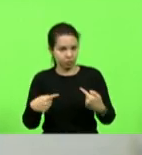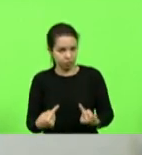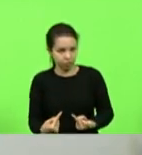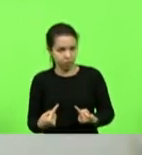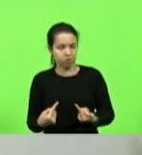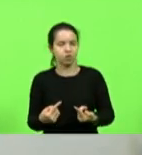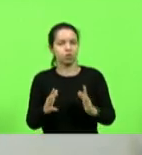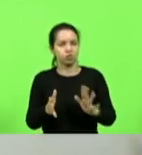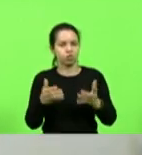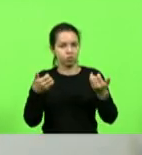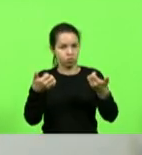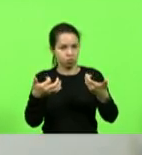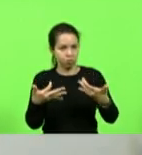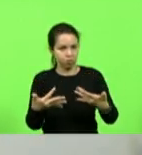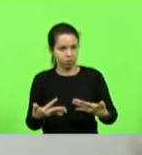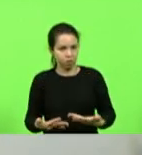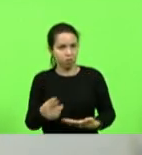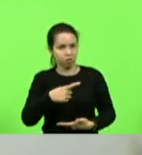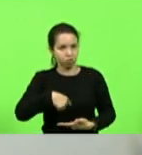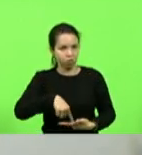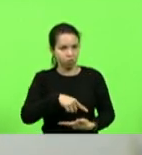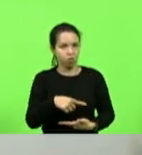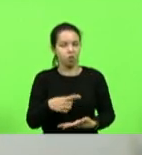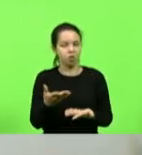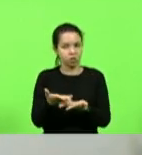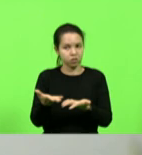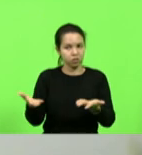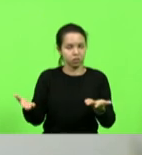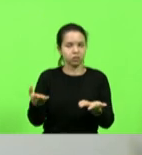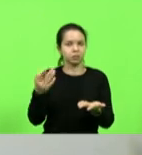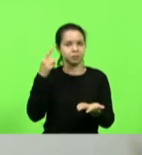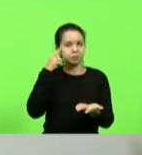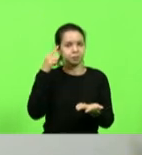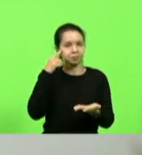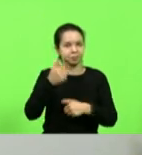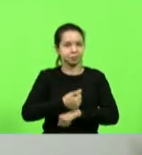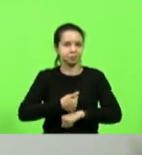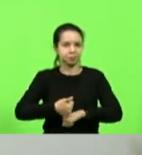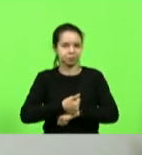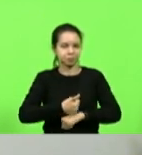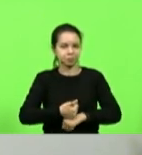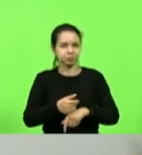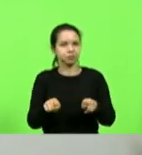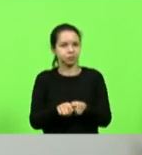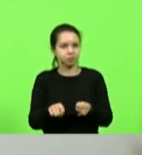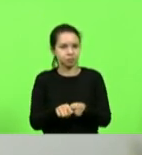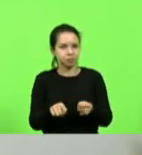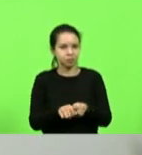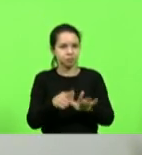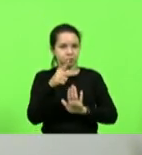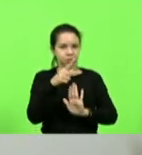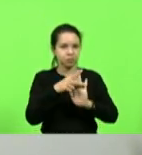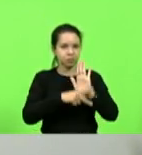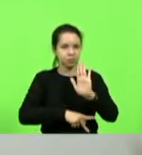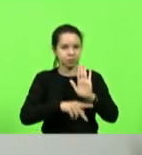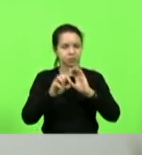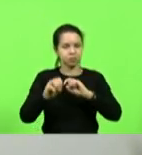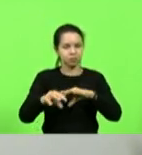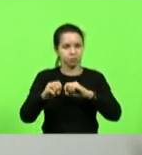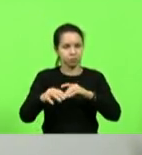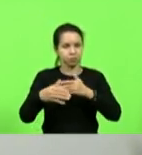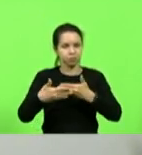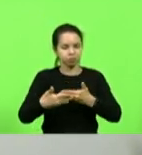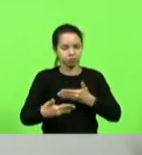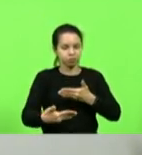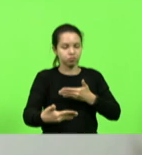de nós pensarmos esses profissionais é na dimensão do projeto de educação. Eu não quero